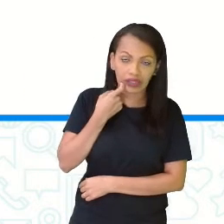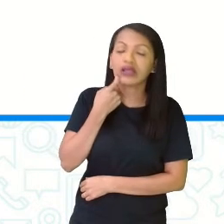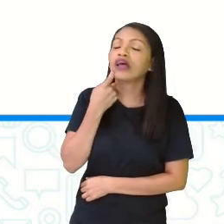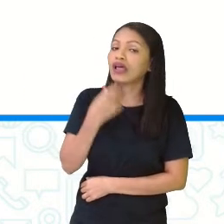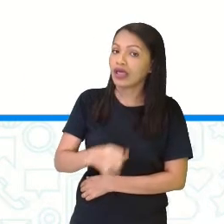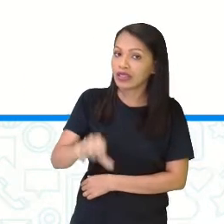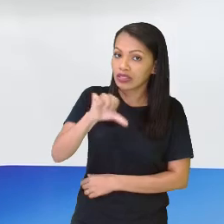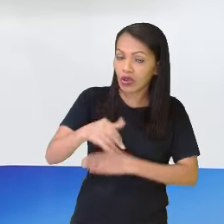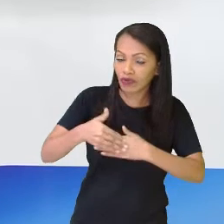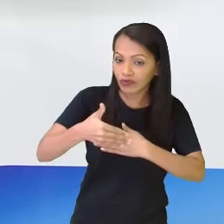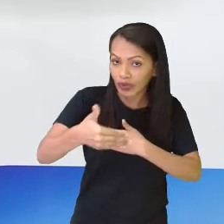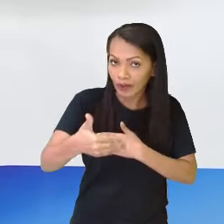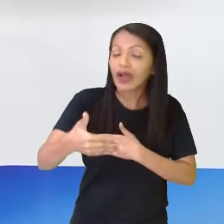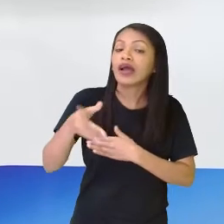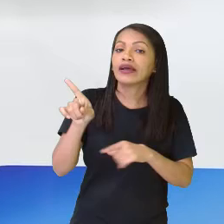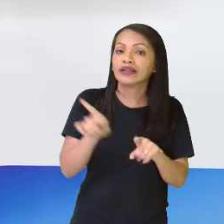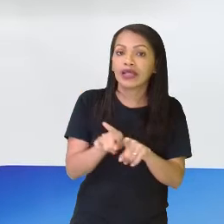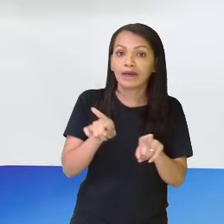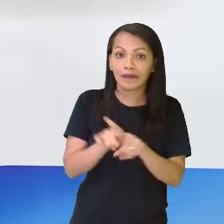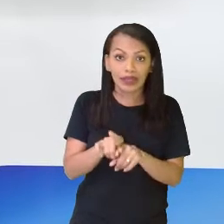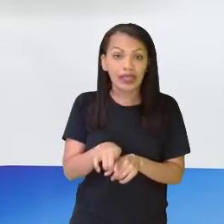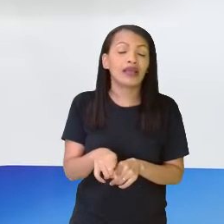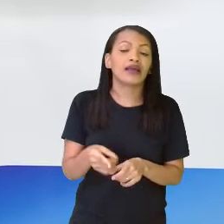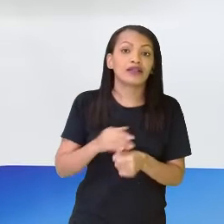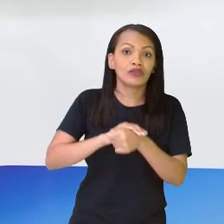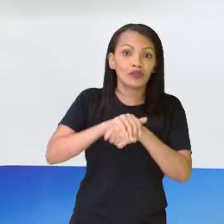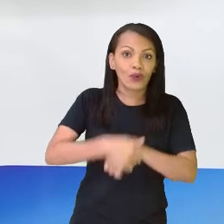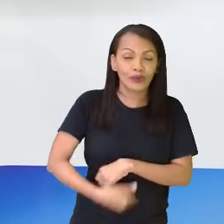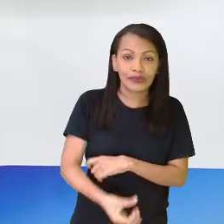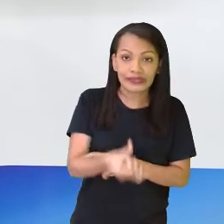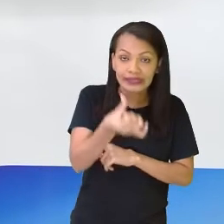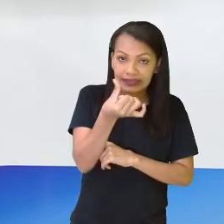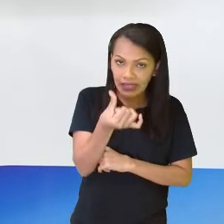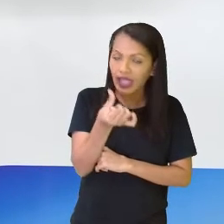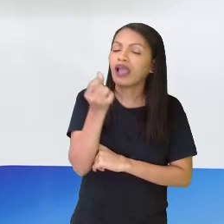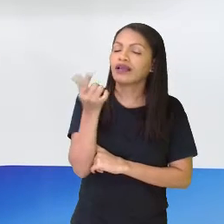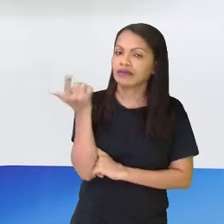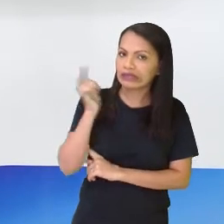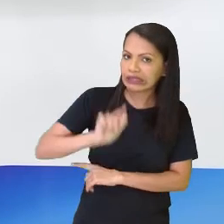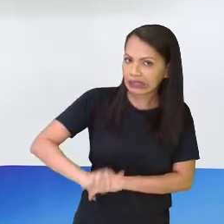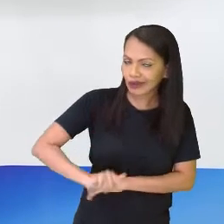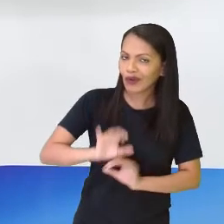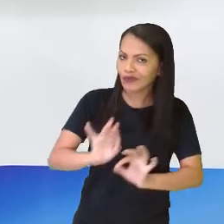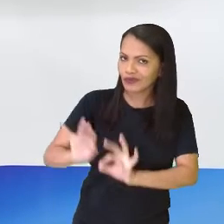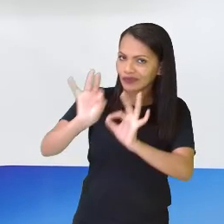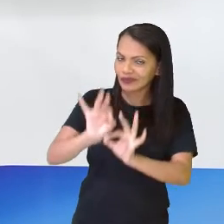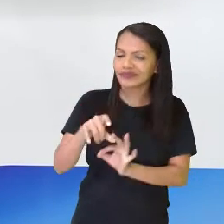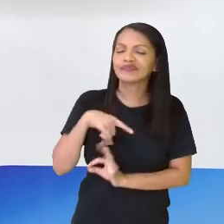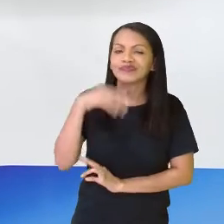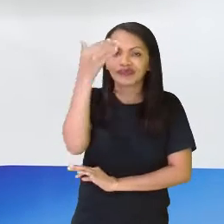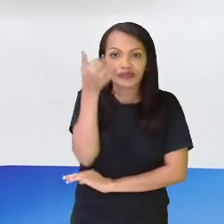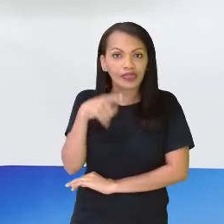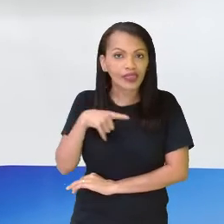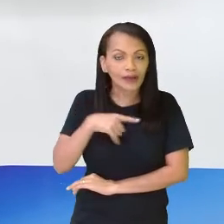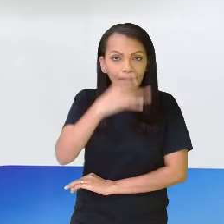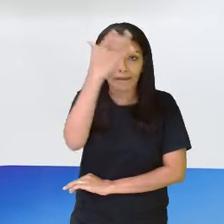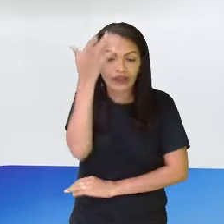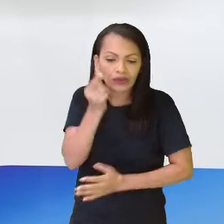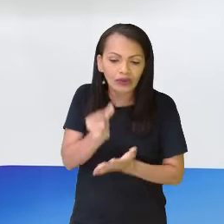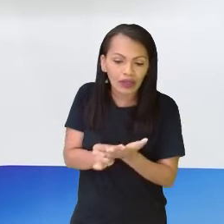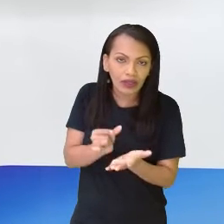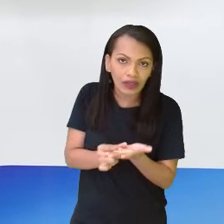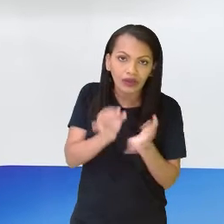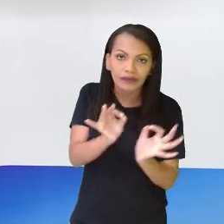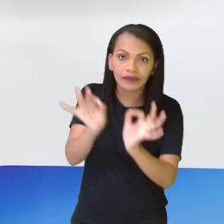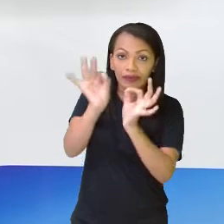nossa reprise às 18 horas. Mas eu sei também que tem muita gente acompanhando a aula pelo